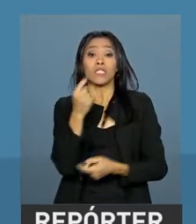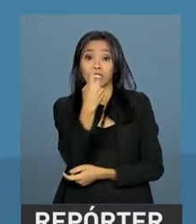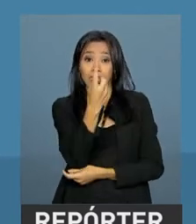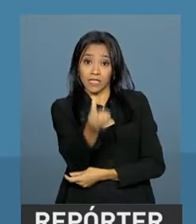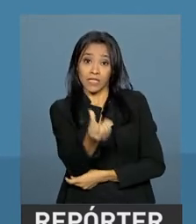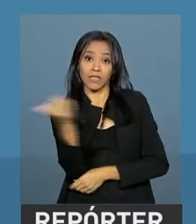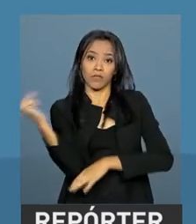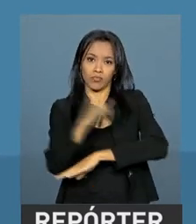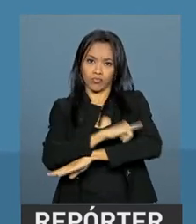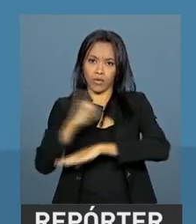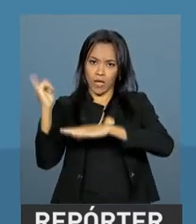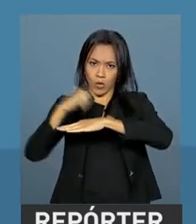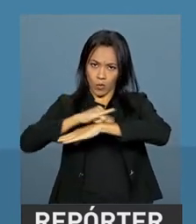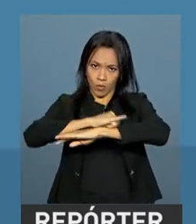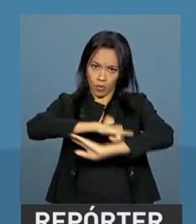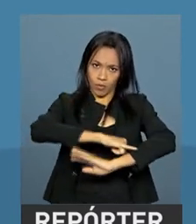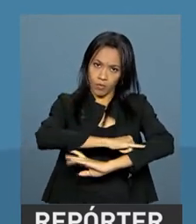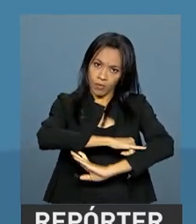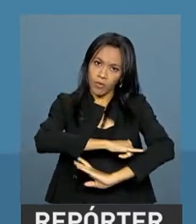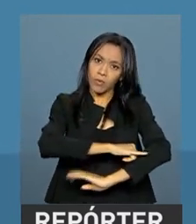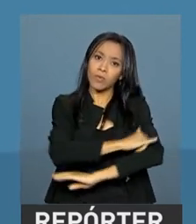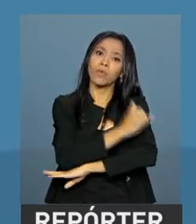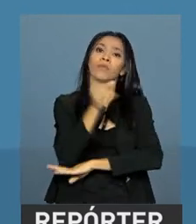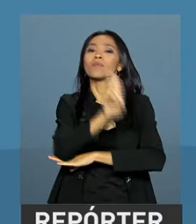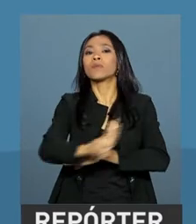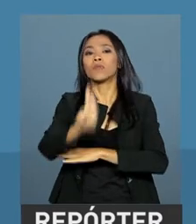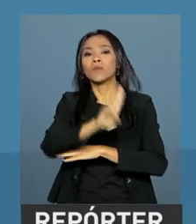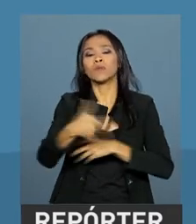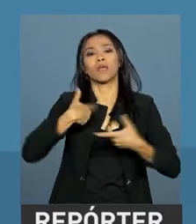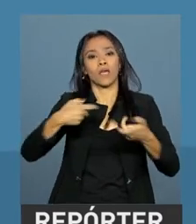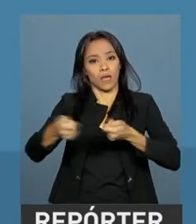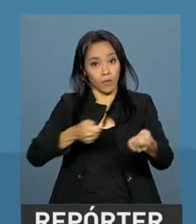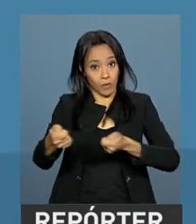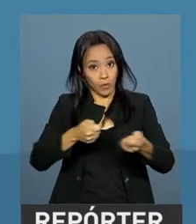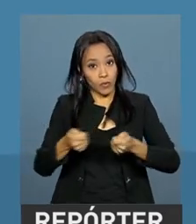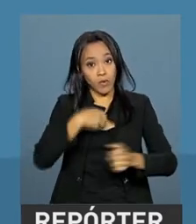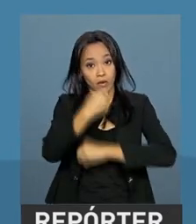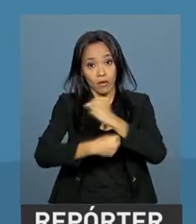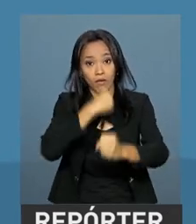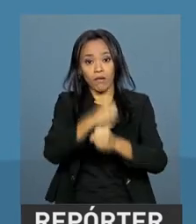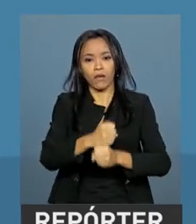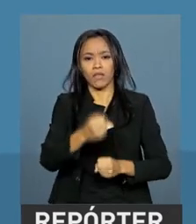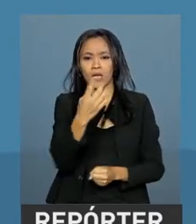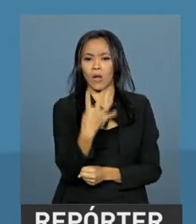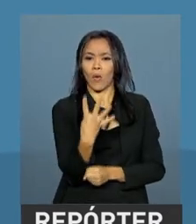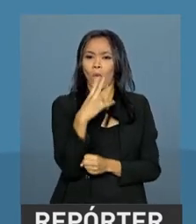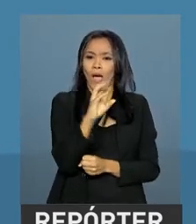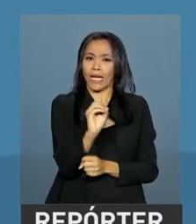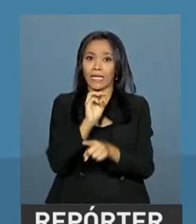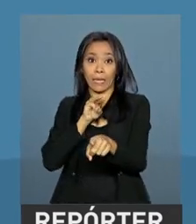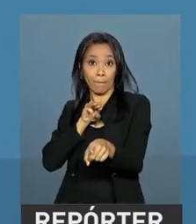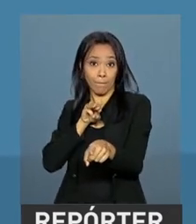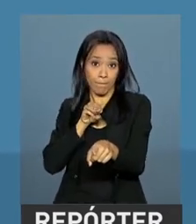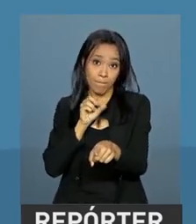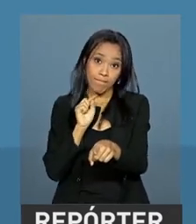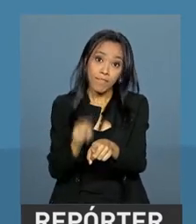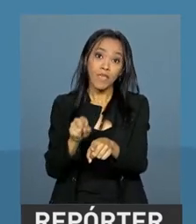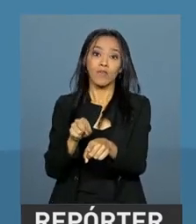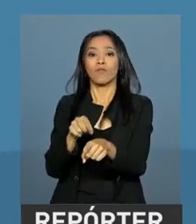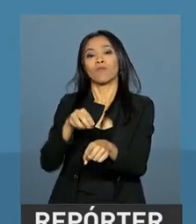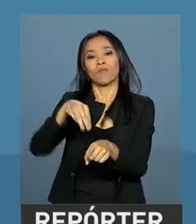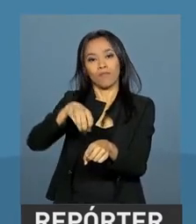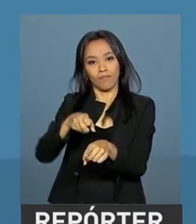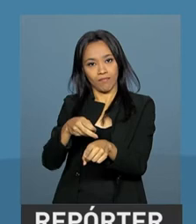16 aeroportos que fazem o reuso da água geram uma economia anual de 40 mil metros cúbicos, o suficiente